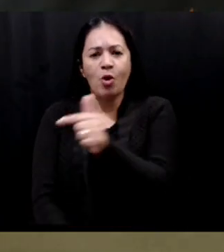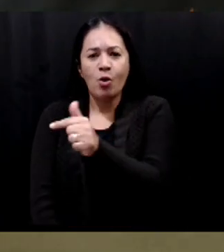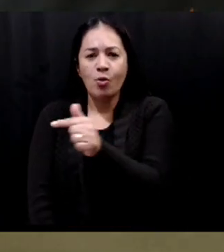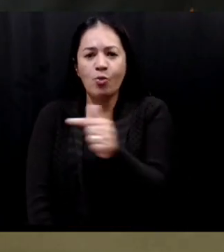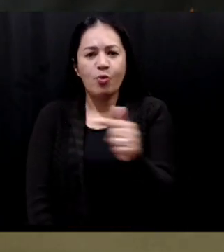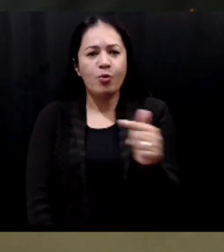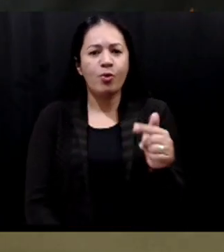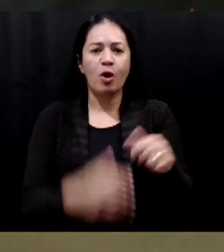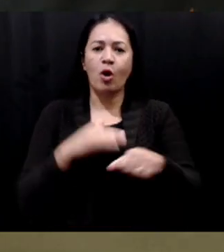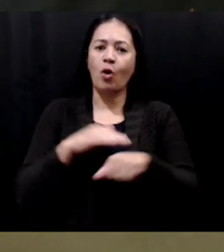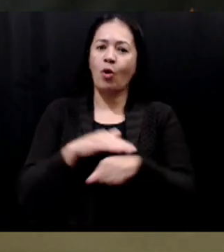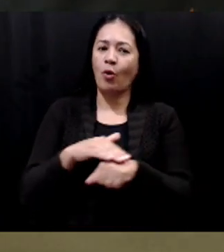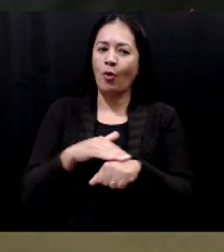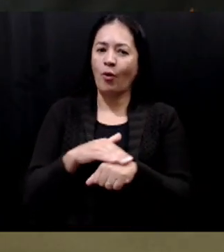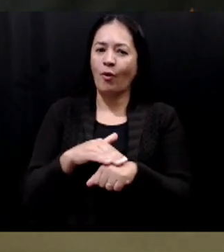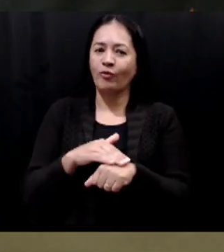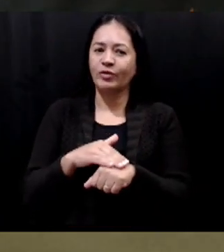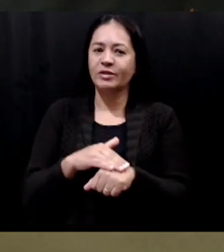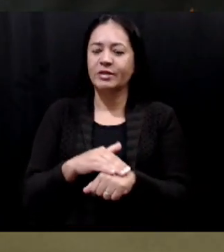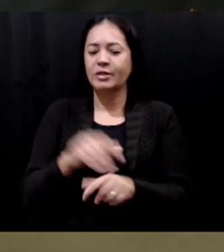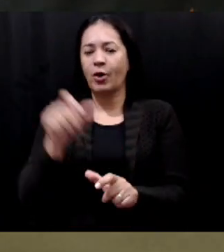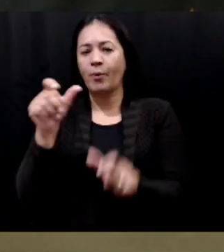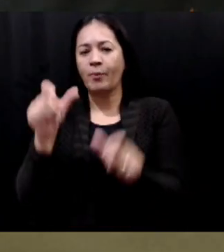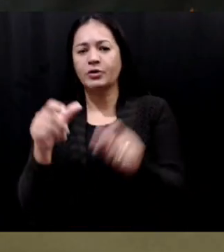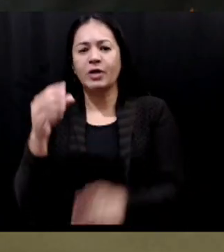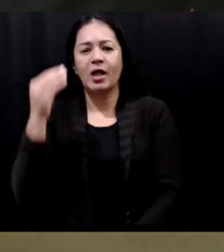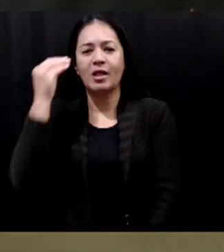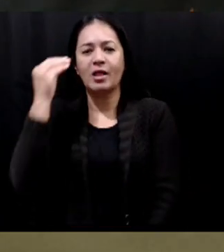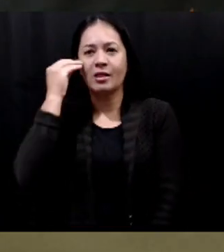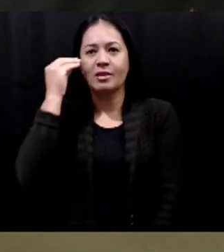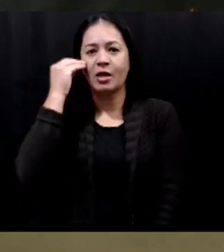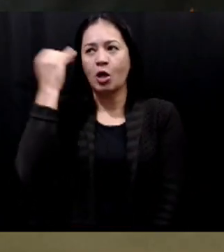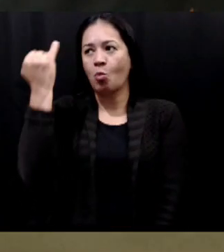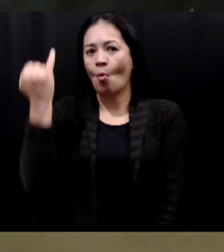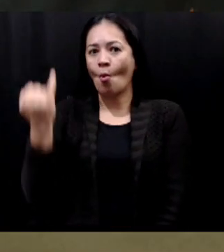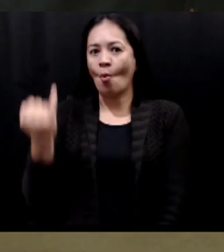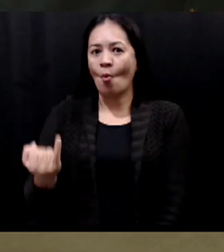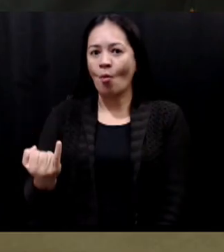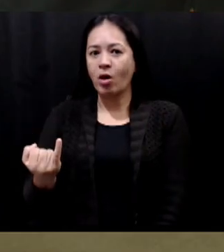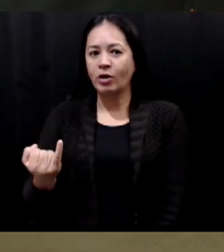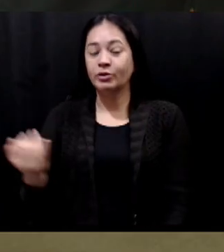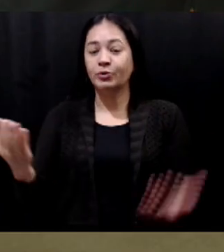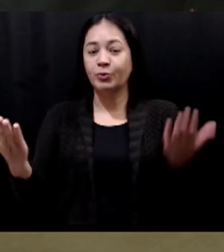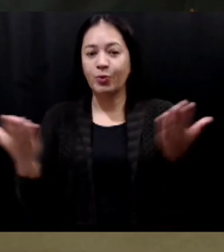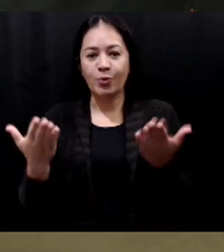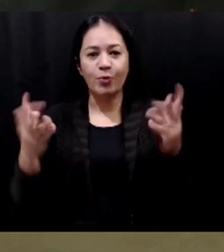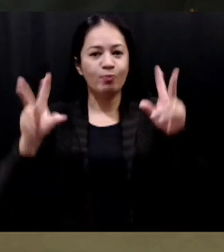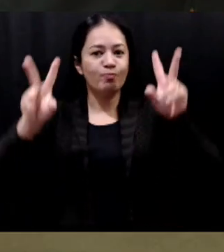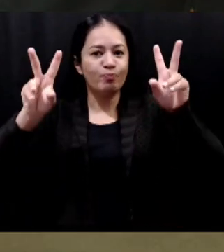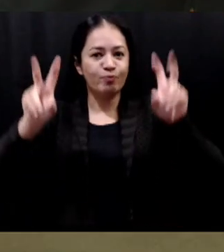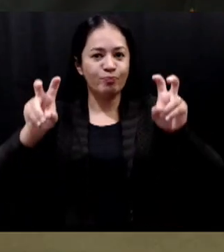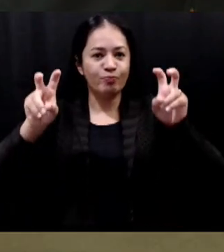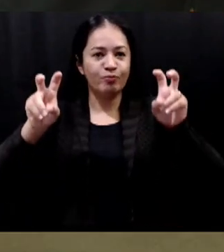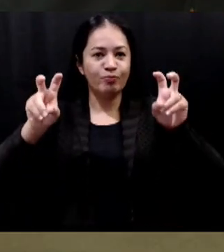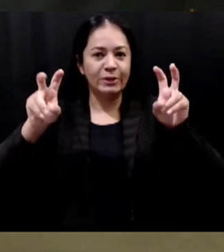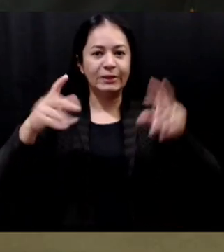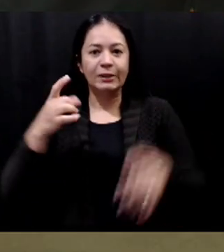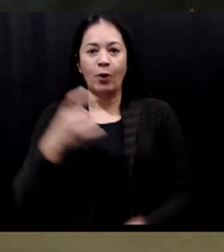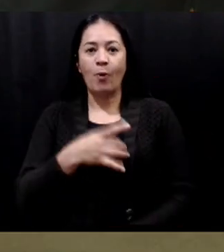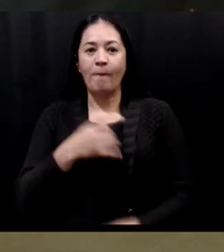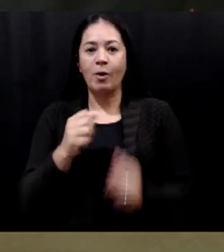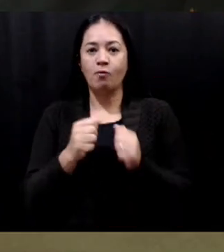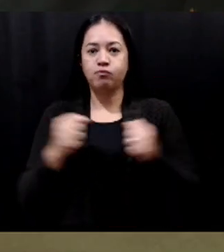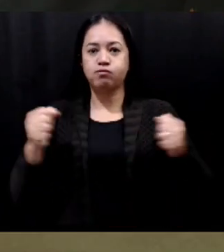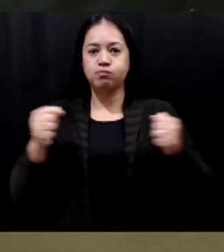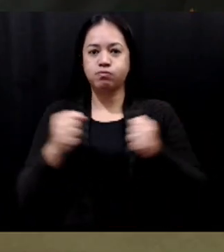quem tentou emagrecer ou vive em guerra com a balança. Hoje o assunto é o temido efeito sanfona. Sabe